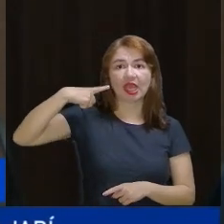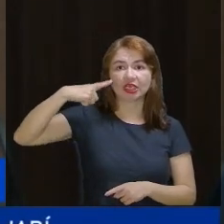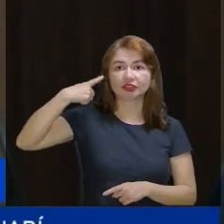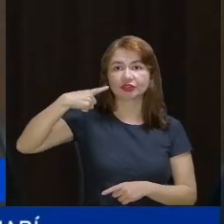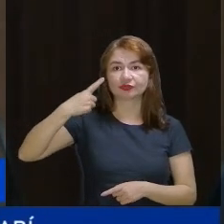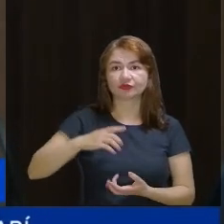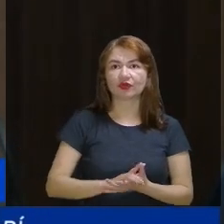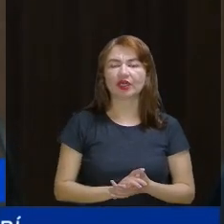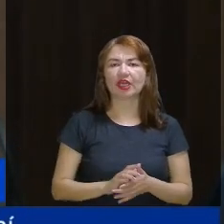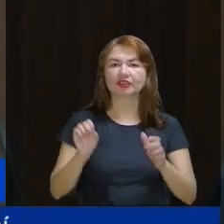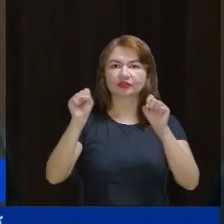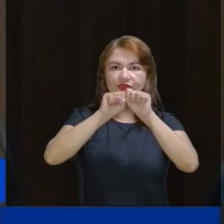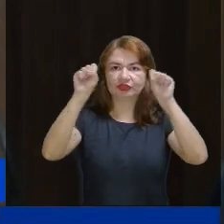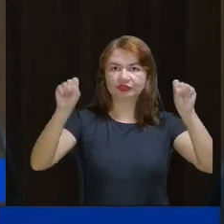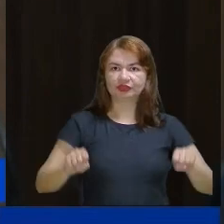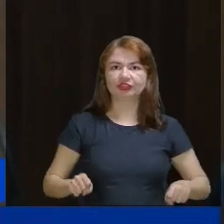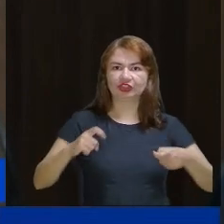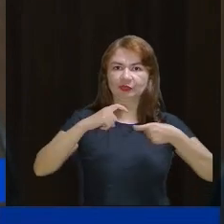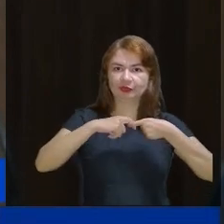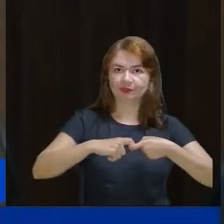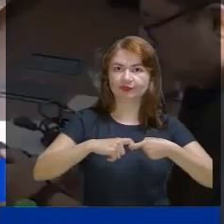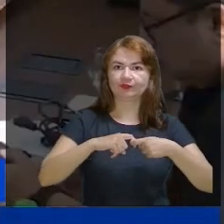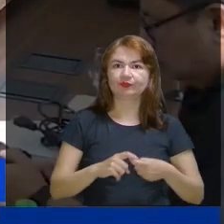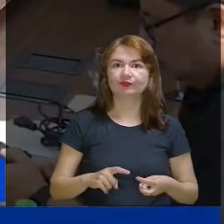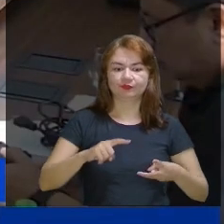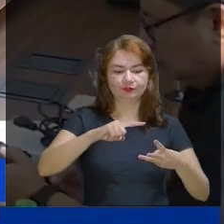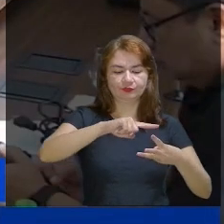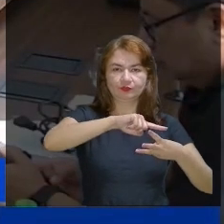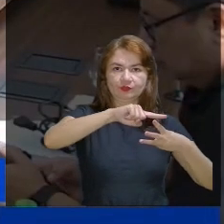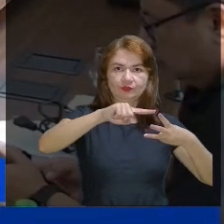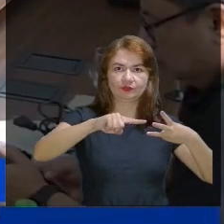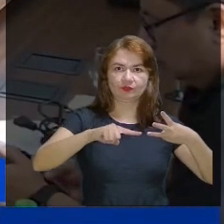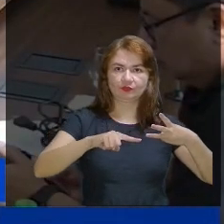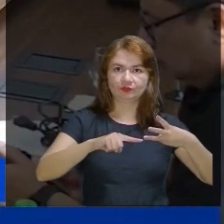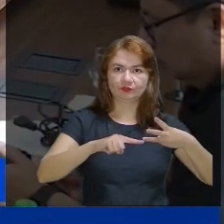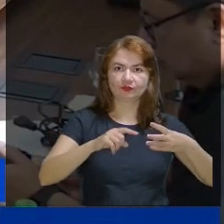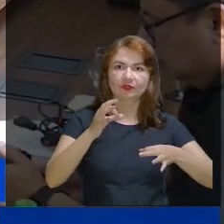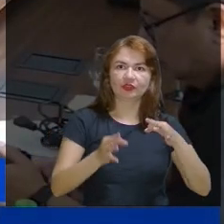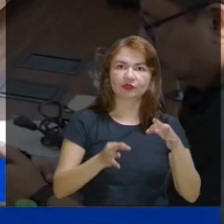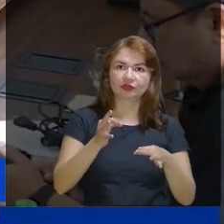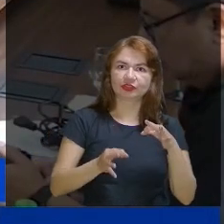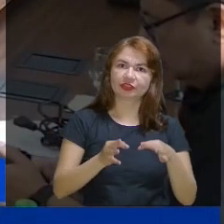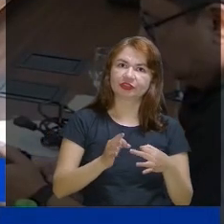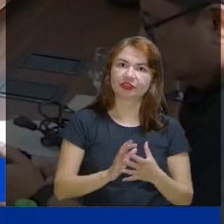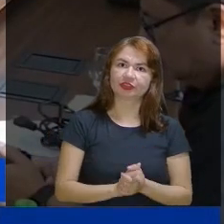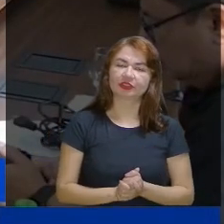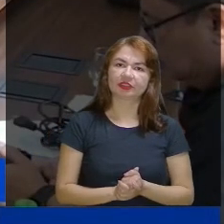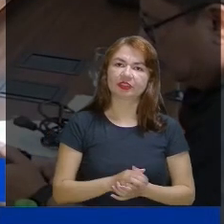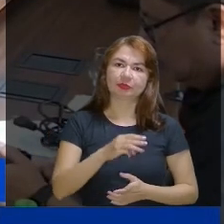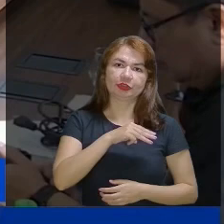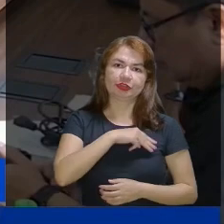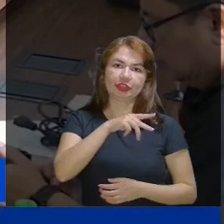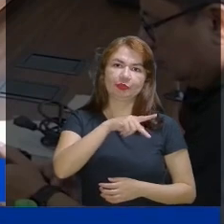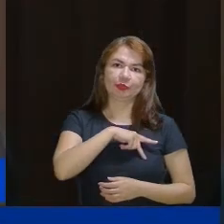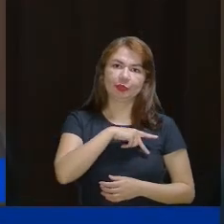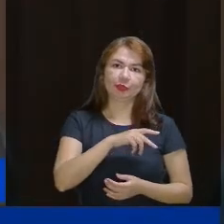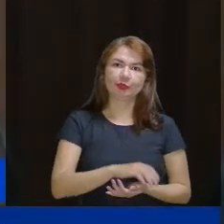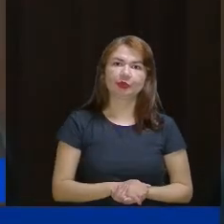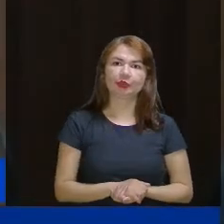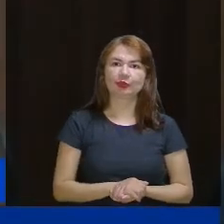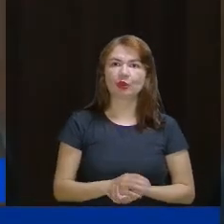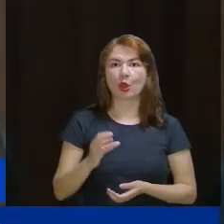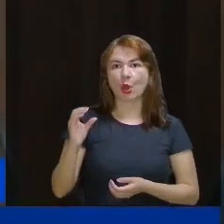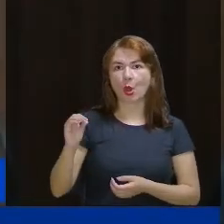esse sistema de justiça, o tripé da justiça, porque, de fato, sem o Ministério Público e sem a